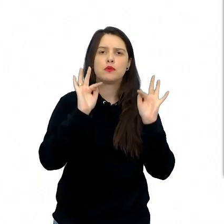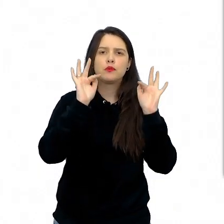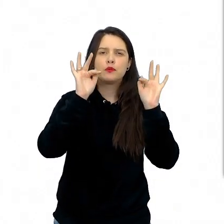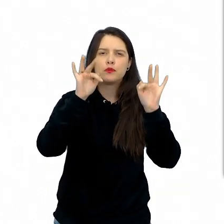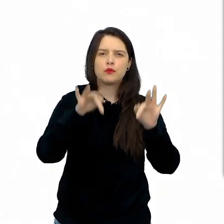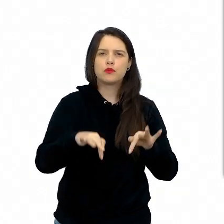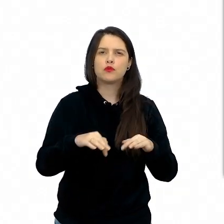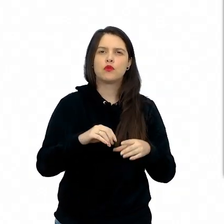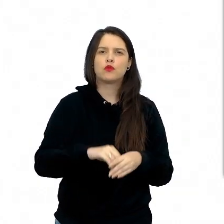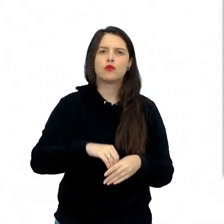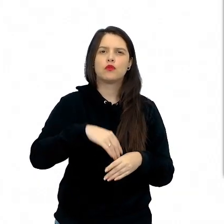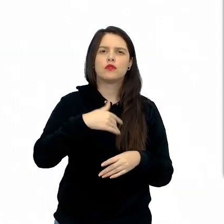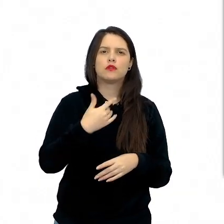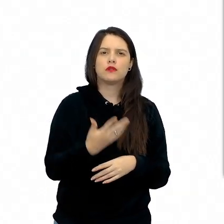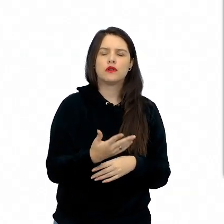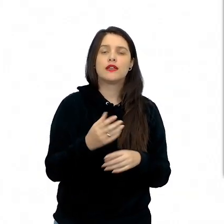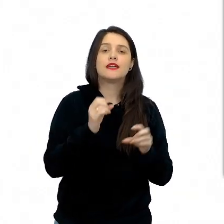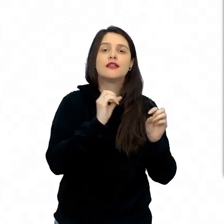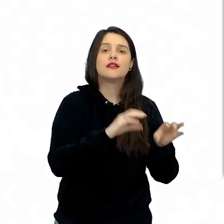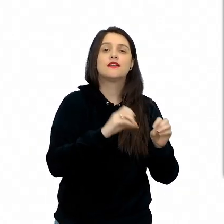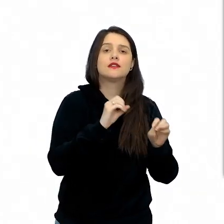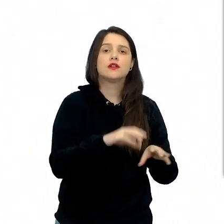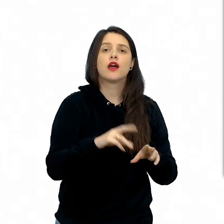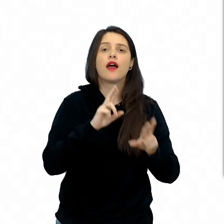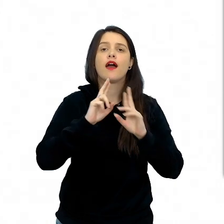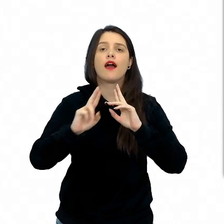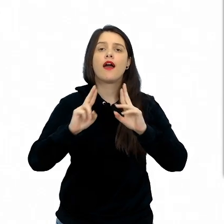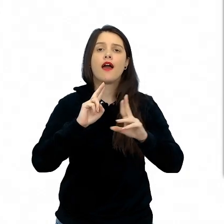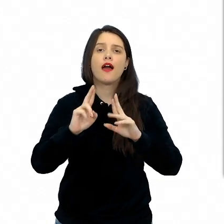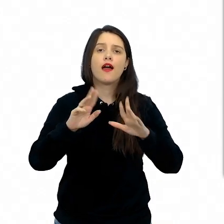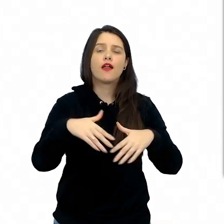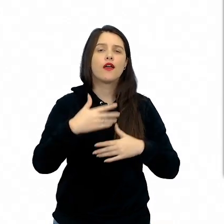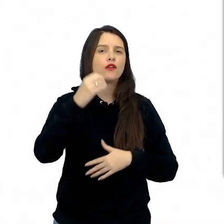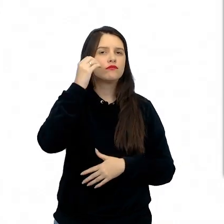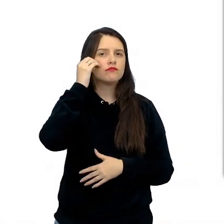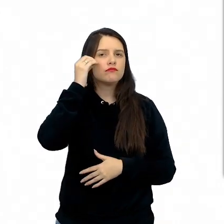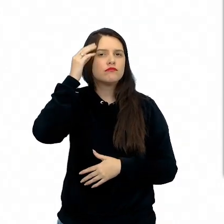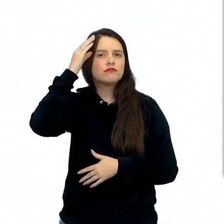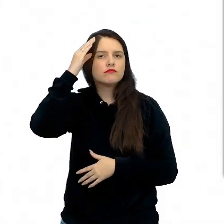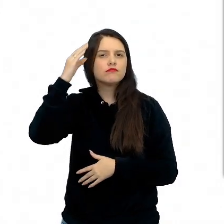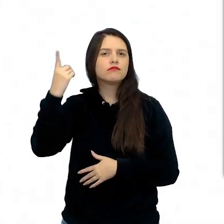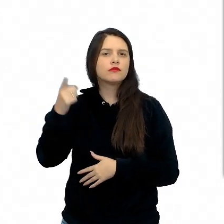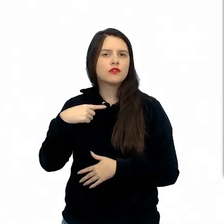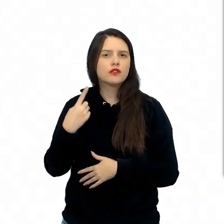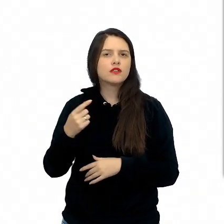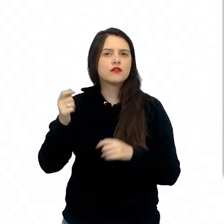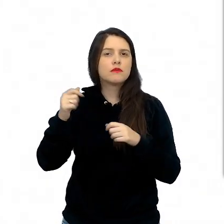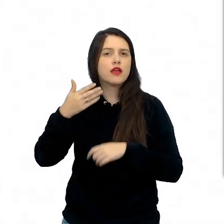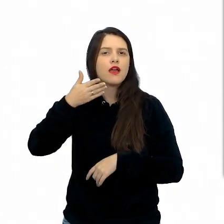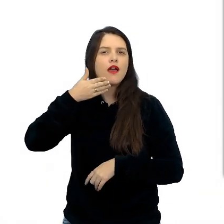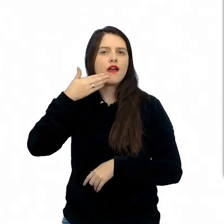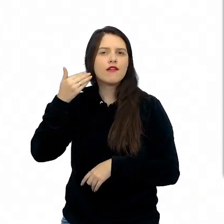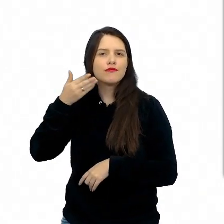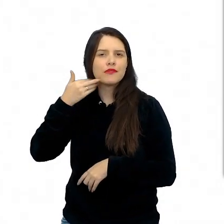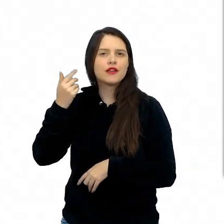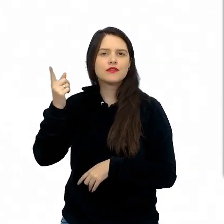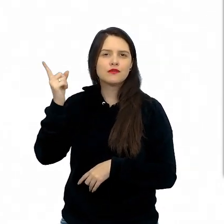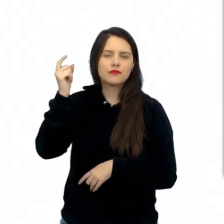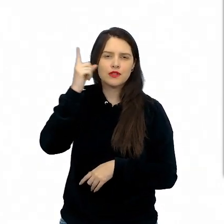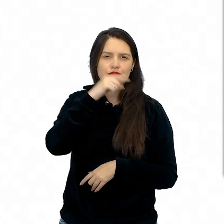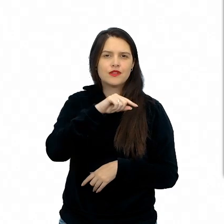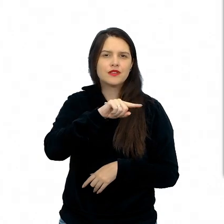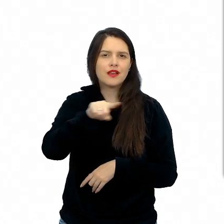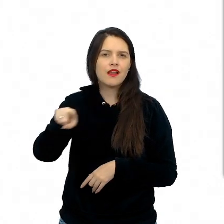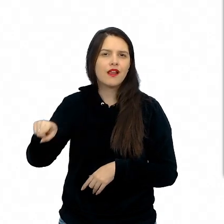conhecimento do conteúdo e ensino relaciona-se ao conhecimento que torna mais fácil ou mais difícil o ensino